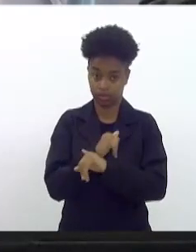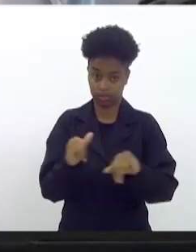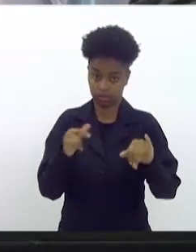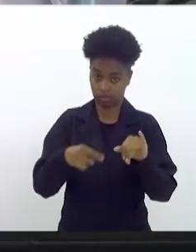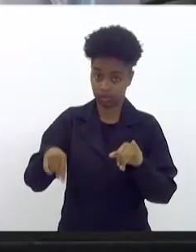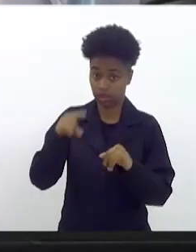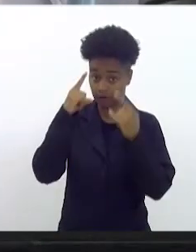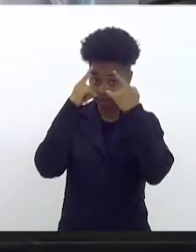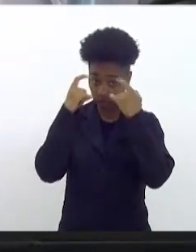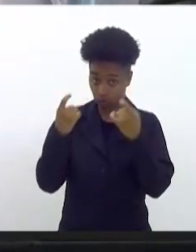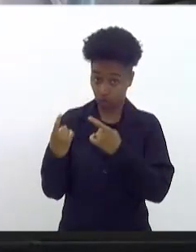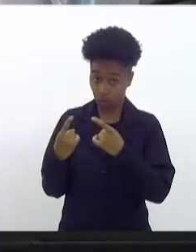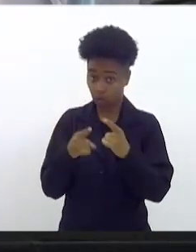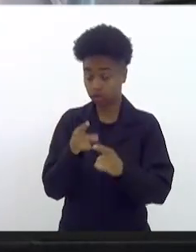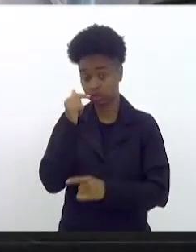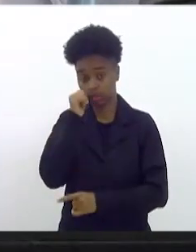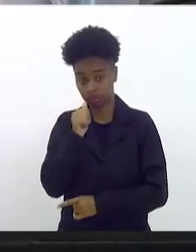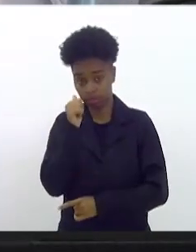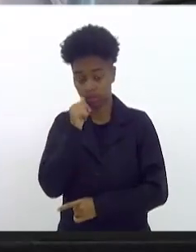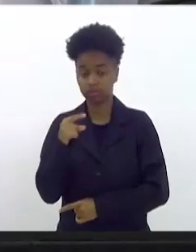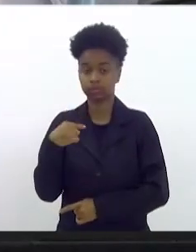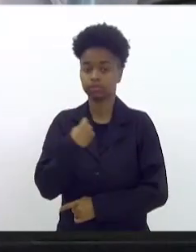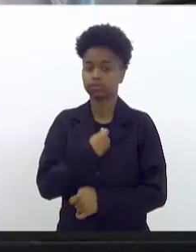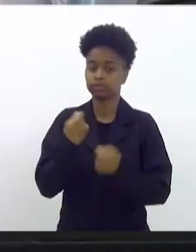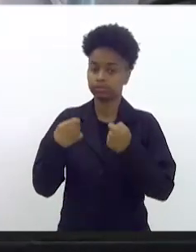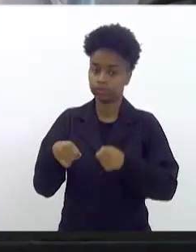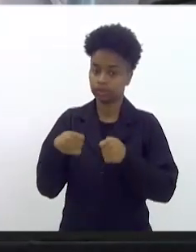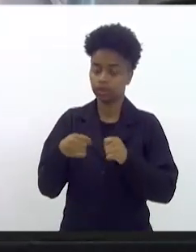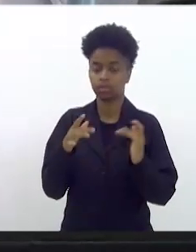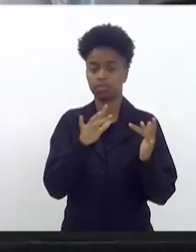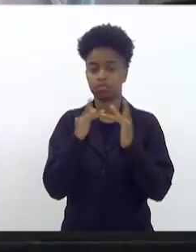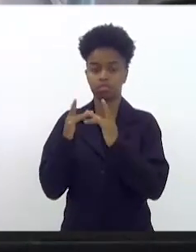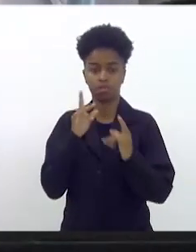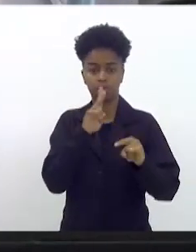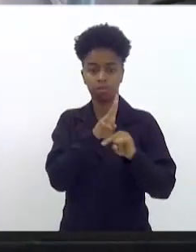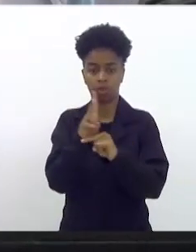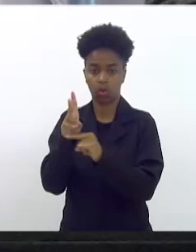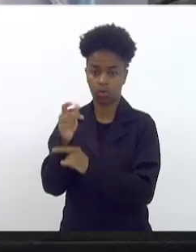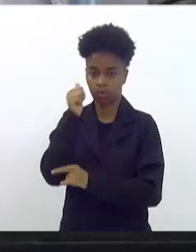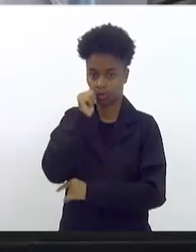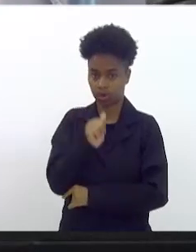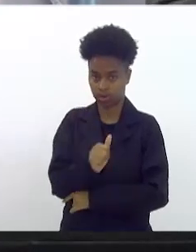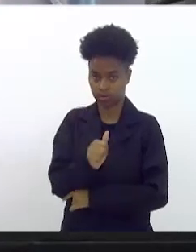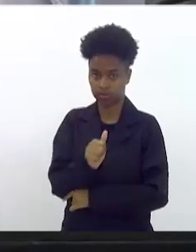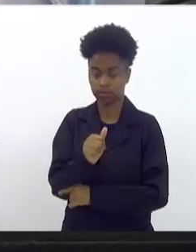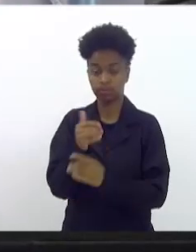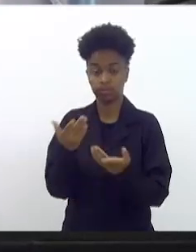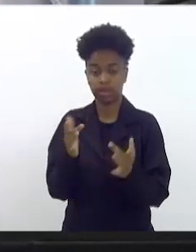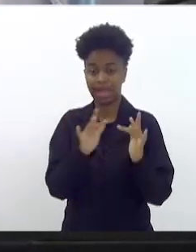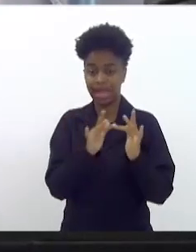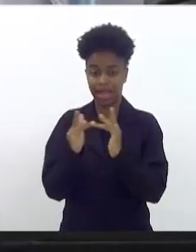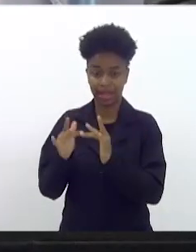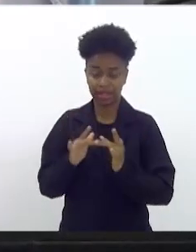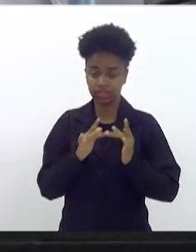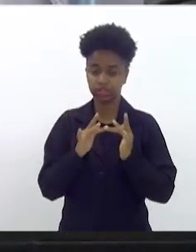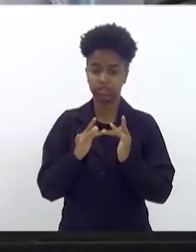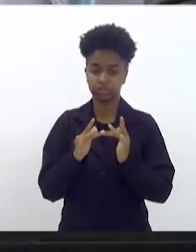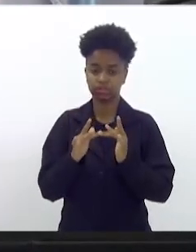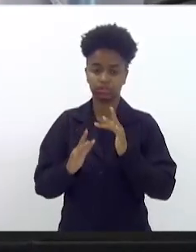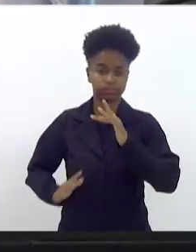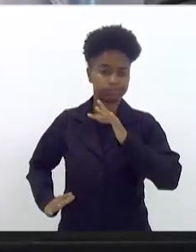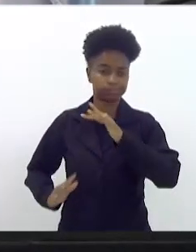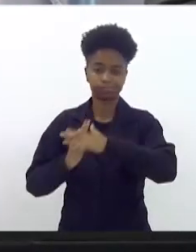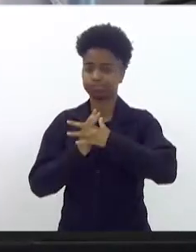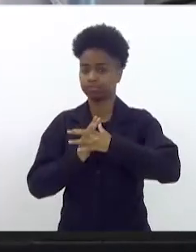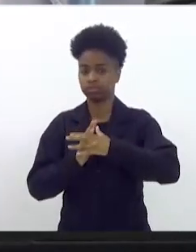violência contra a mulher, nós precisamos de uma rede de proteção a essa mulher. Essa rede ultrapassa